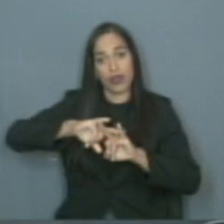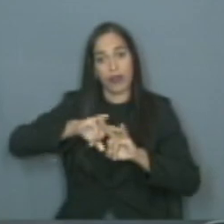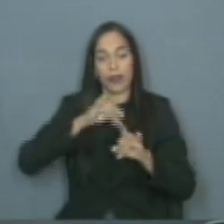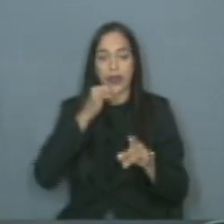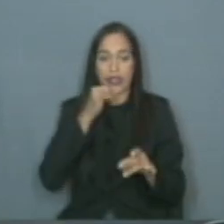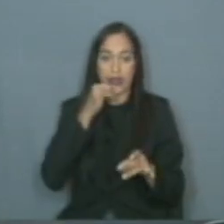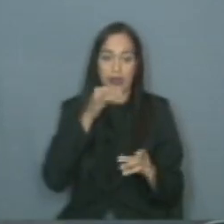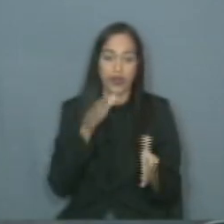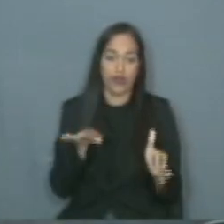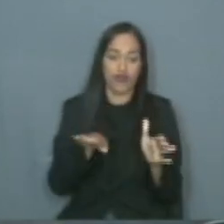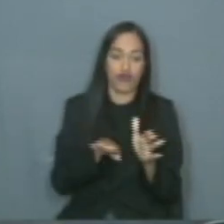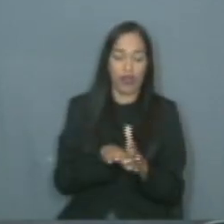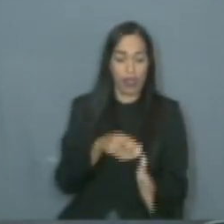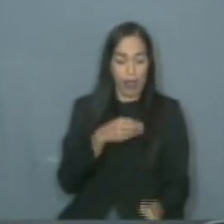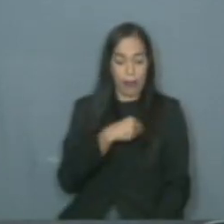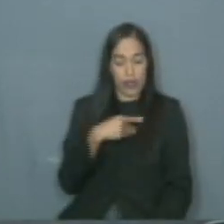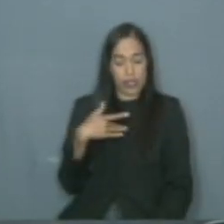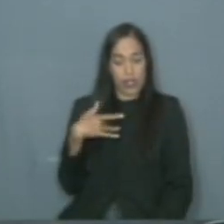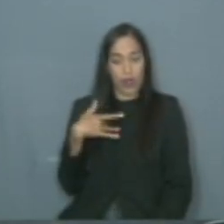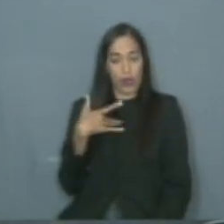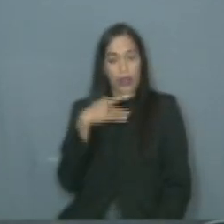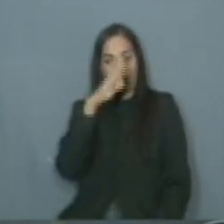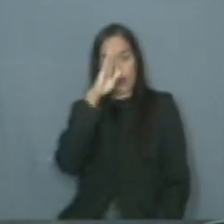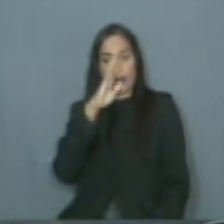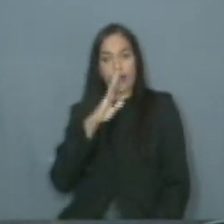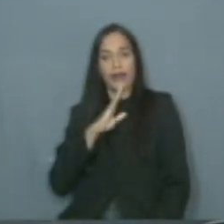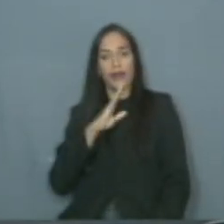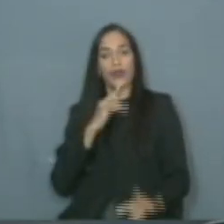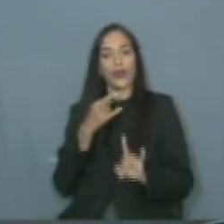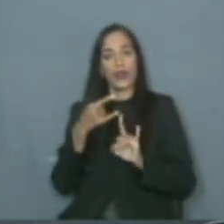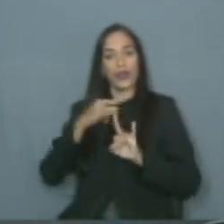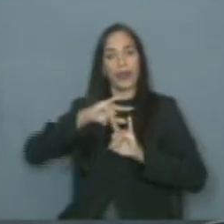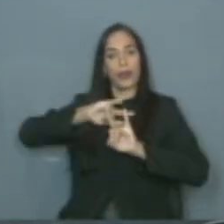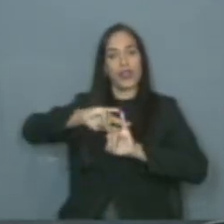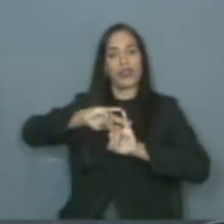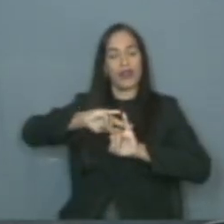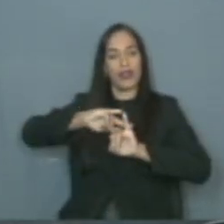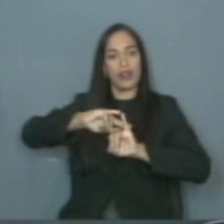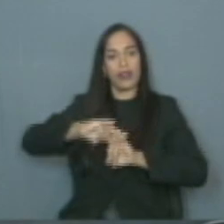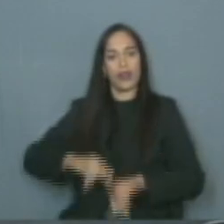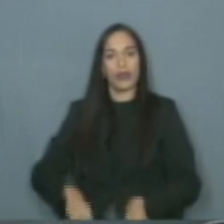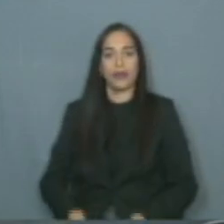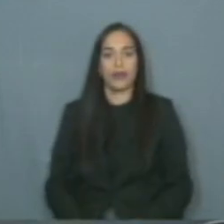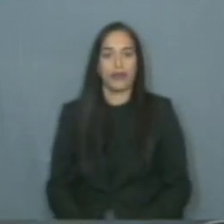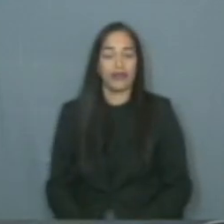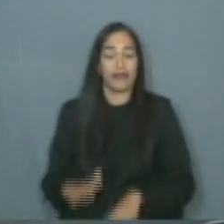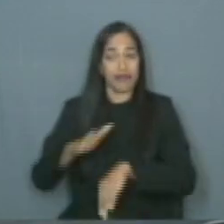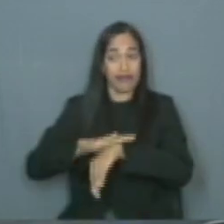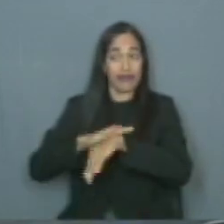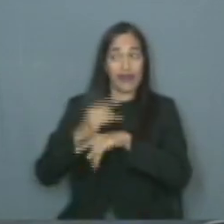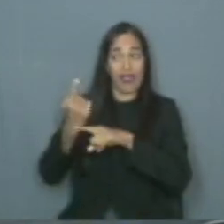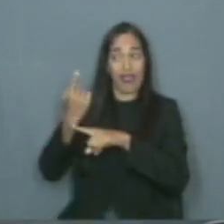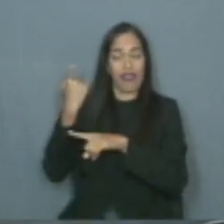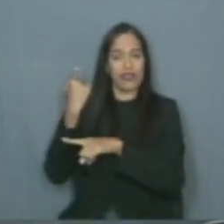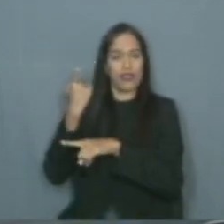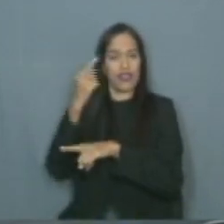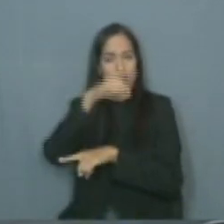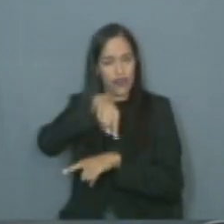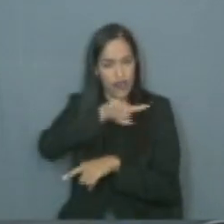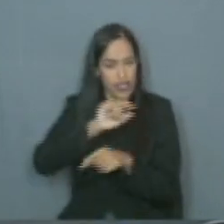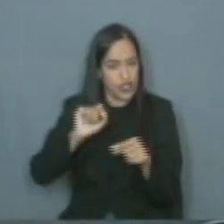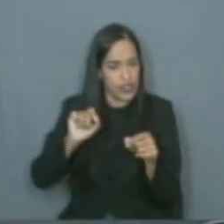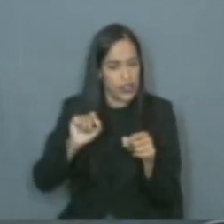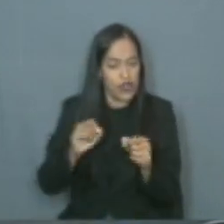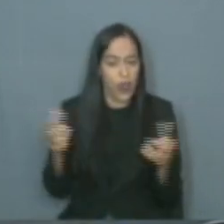num posto de saúde e você ter preservativos gratuitamente. A gente não ouve mais esse questionamento. Mas naquela época se dizia, vocês estão fazendo isso,